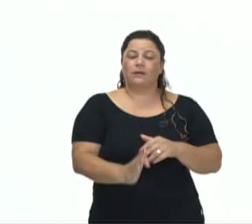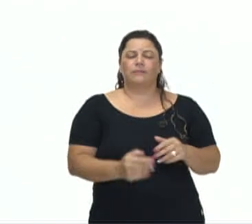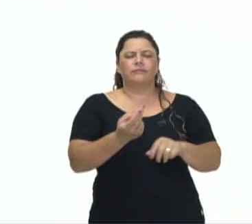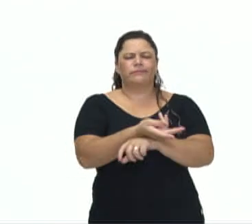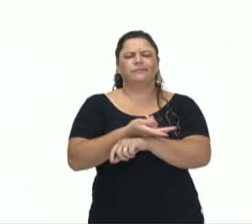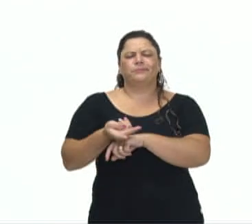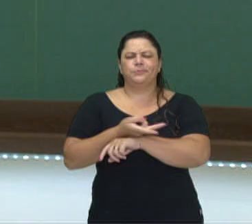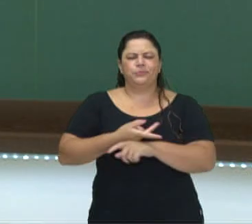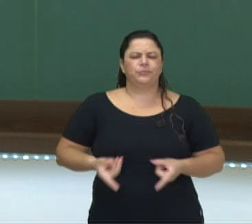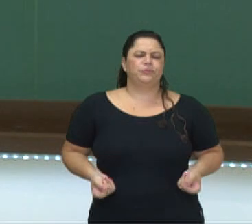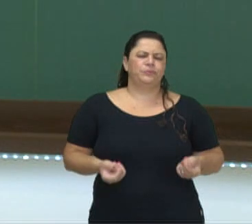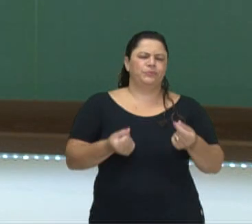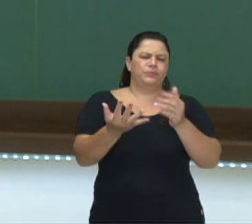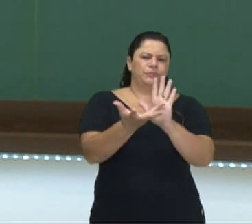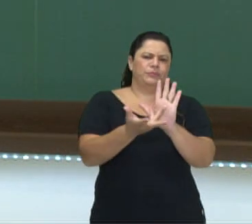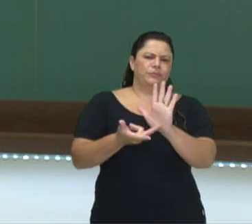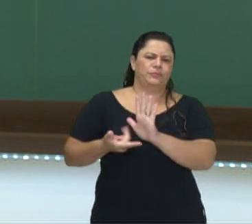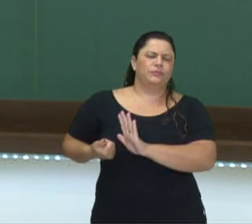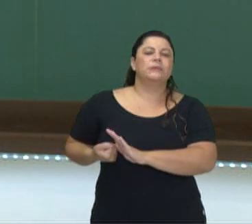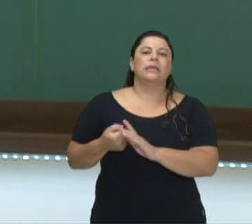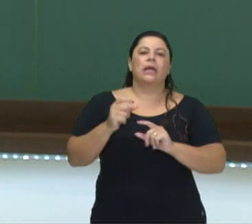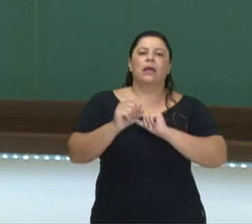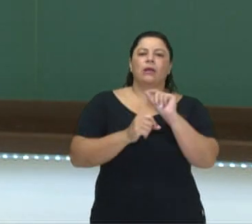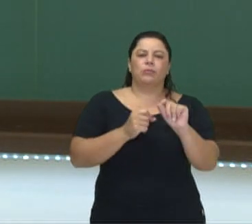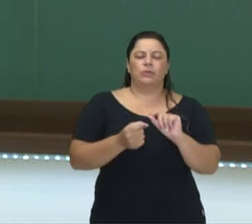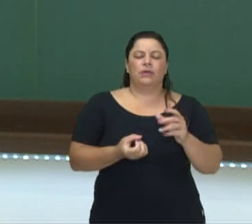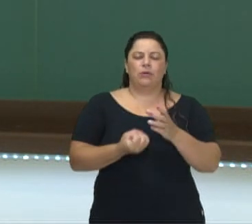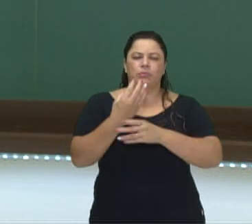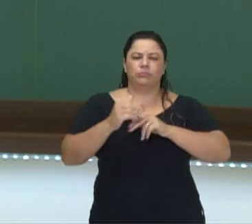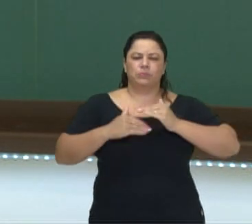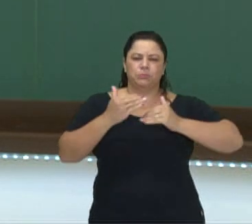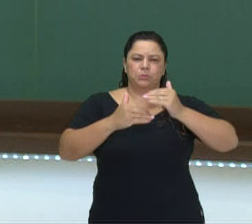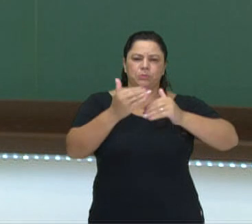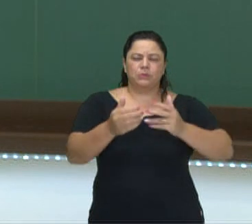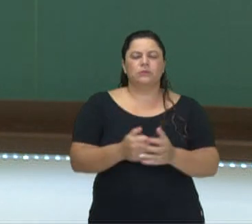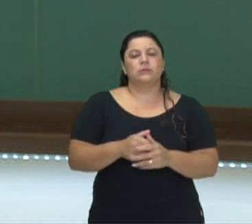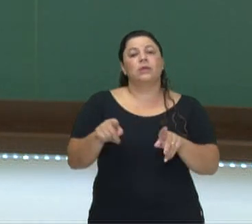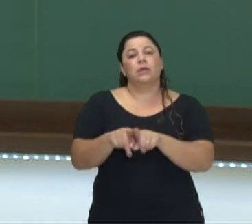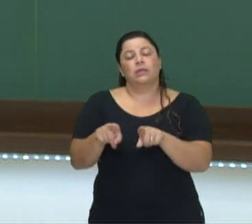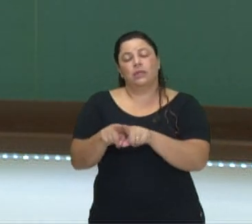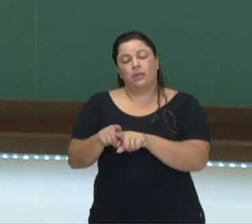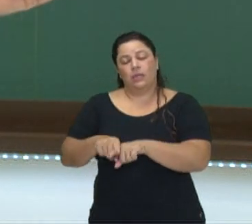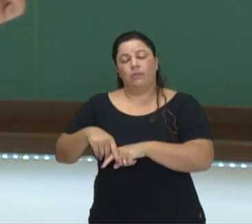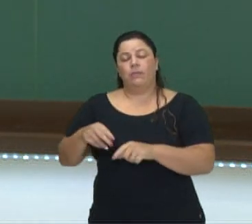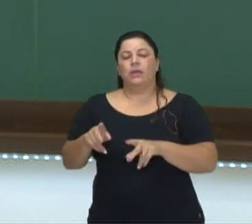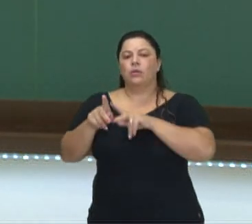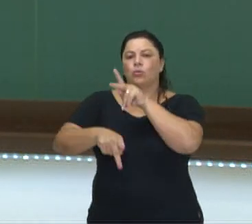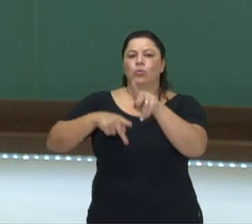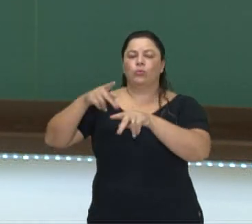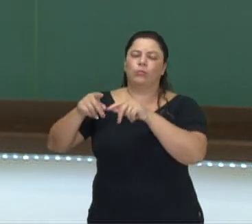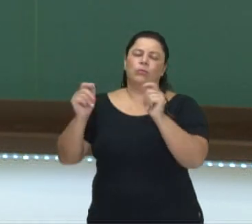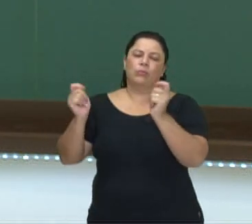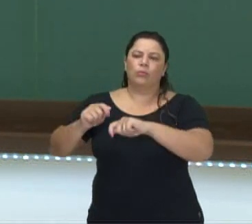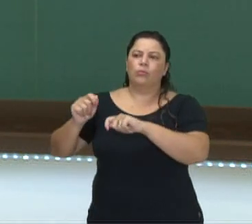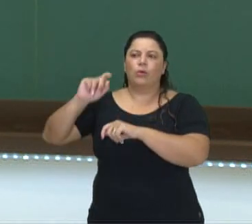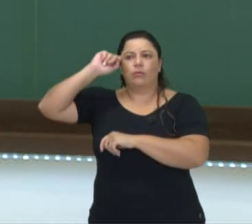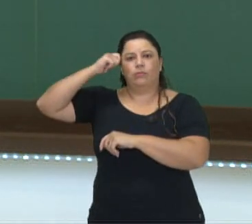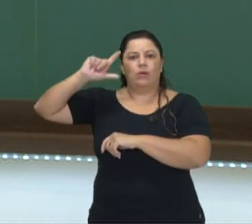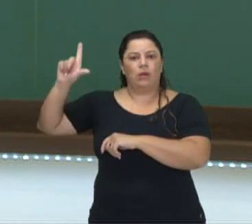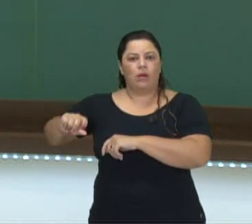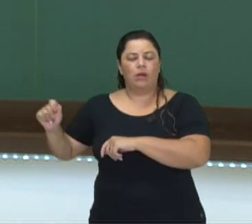de riquezas, explorar os recursos, e nós temos os povos africanos que foram trazidos ali para o